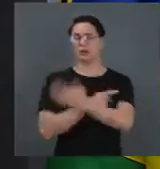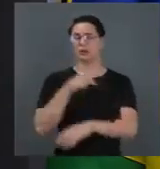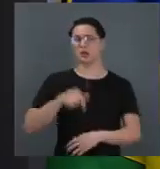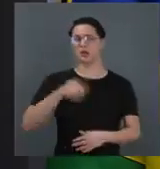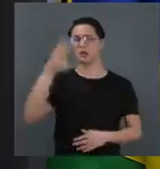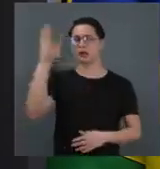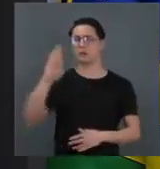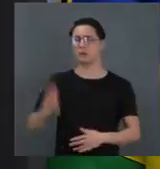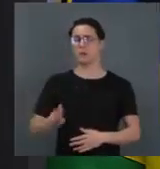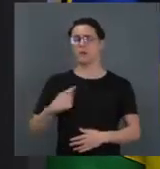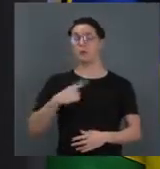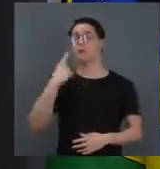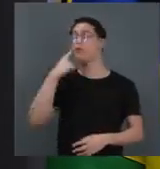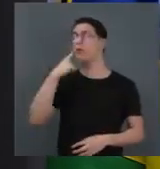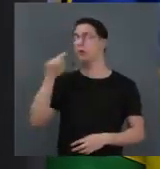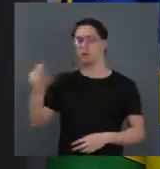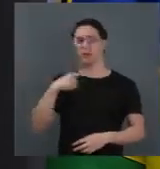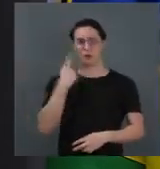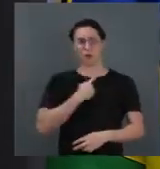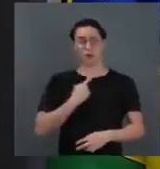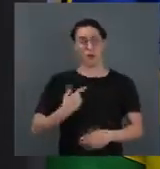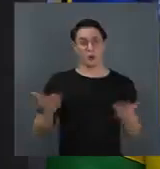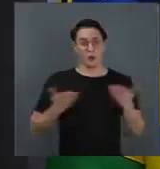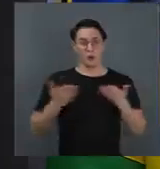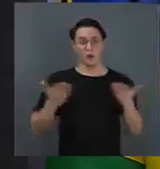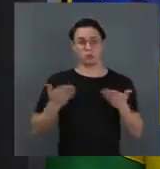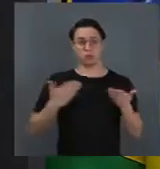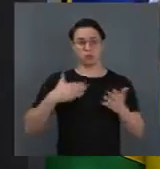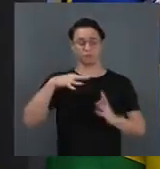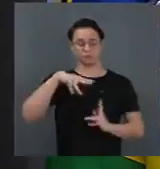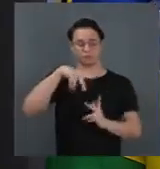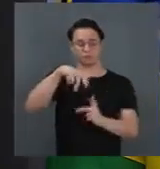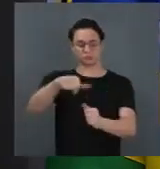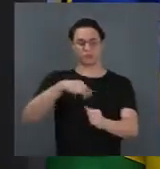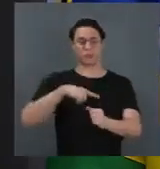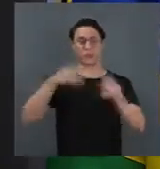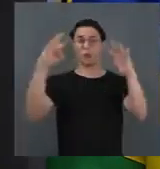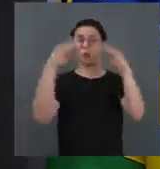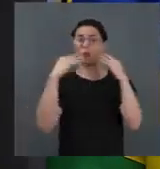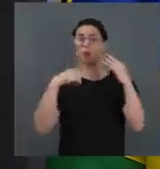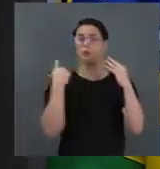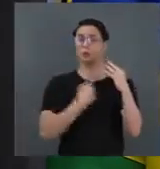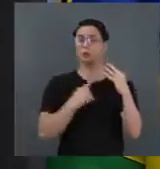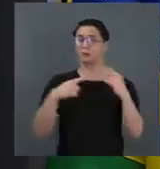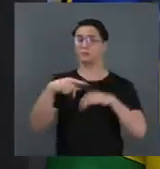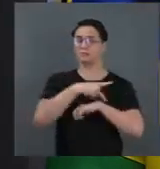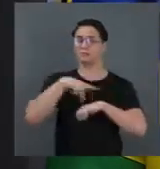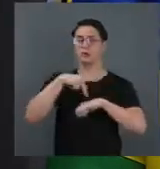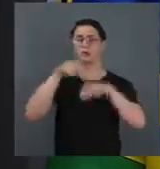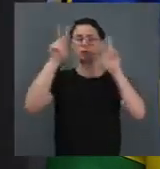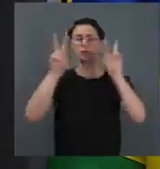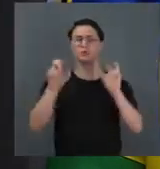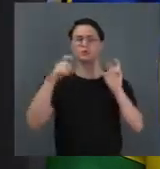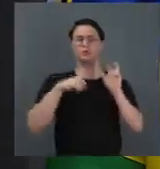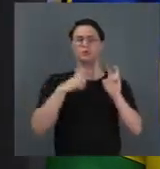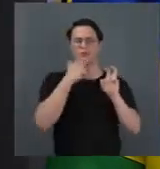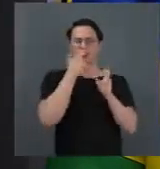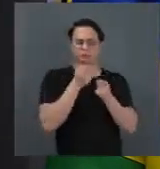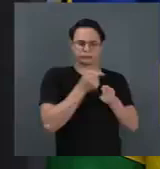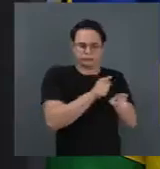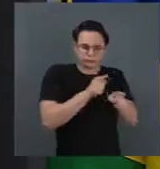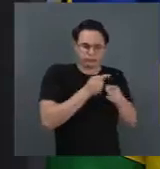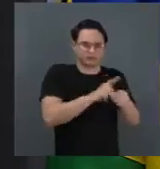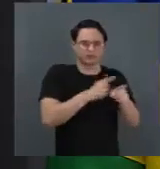Brasil, senador Plínio, enquanto a gente está, o mundo está olhando para a nossa nação com relação à caçada implacável à